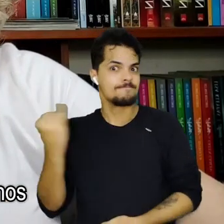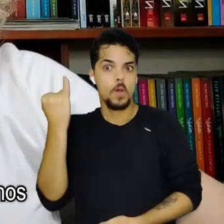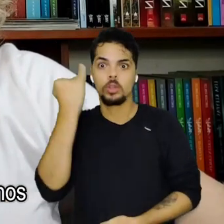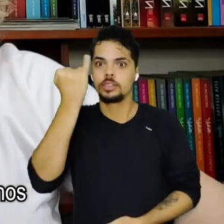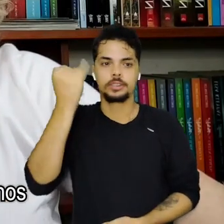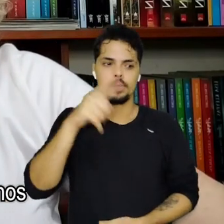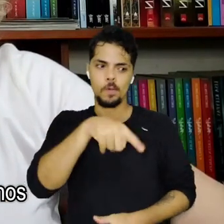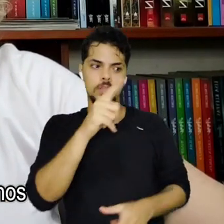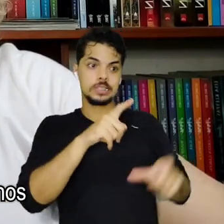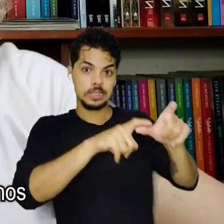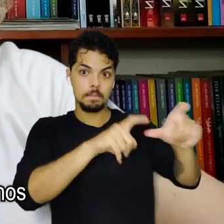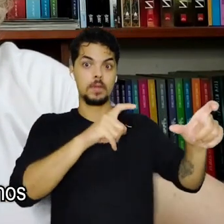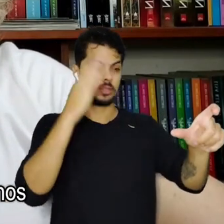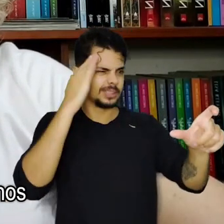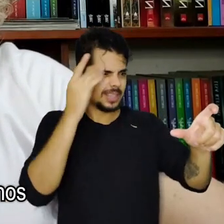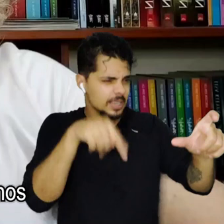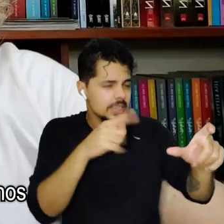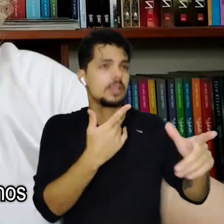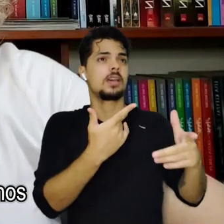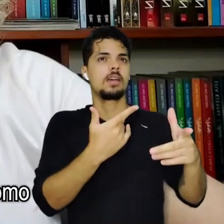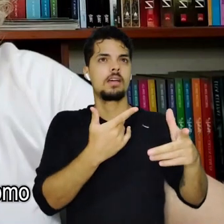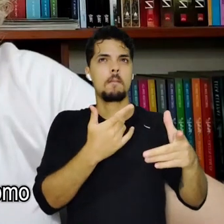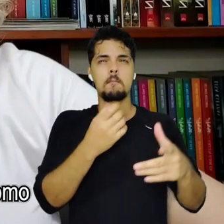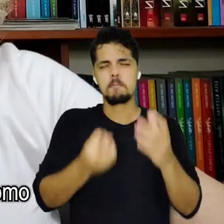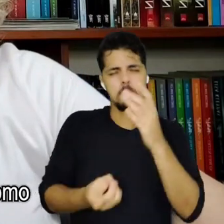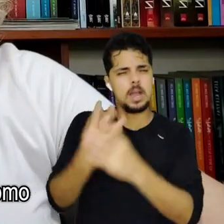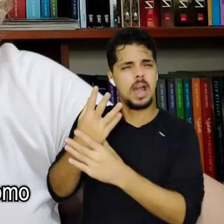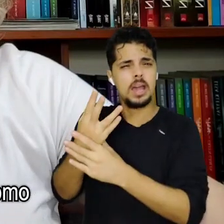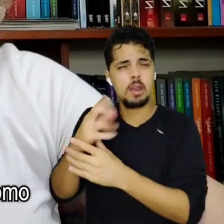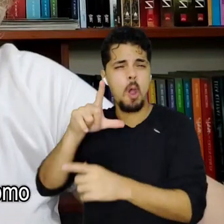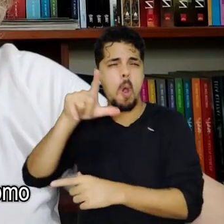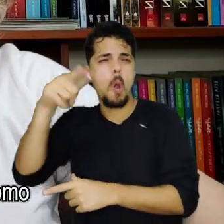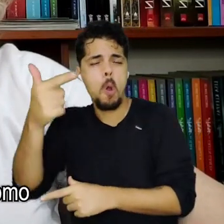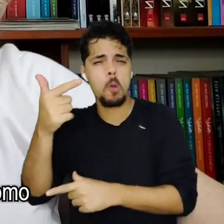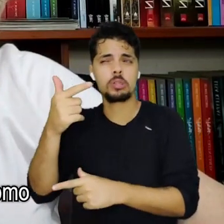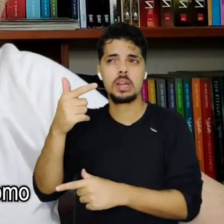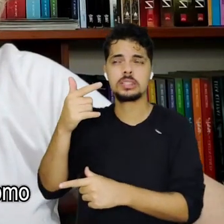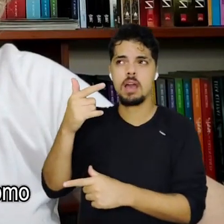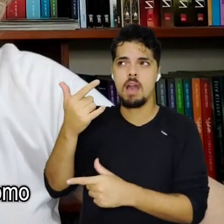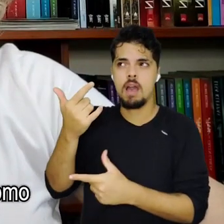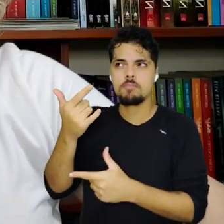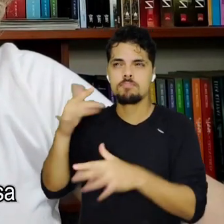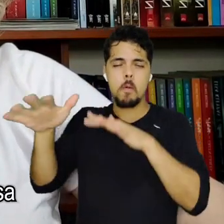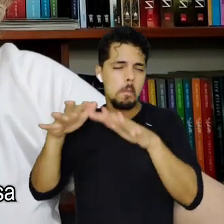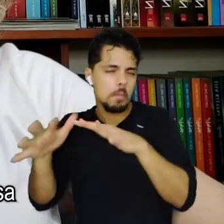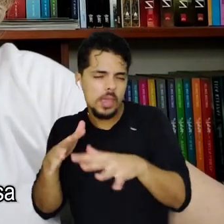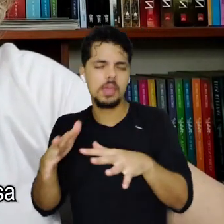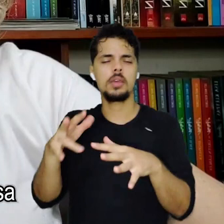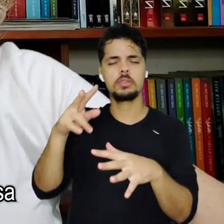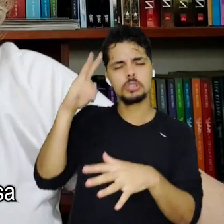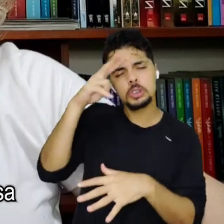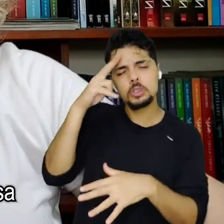independência criou novas realidades e que essas realidades nos afetam de maneiras diferentes na atualidade, como, por